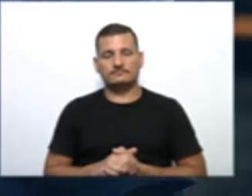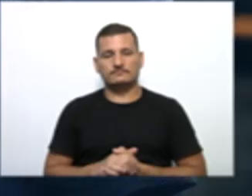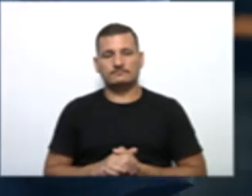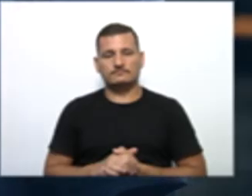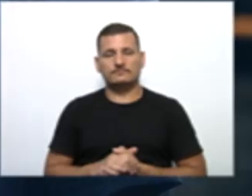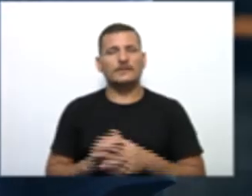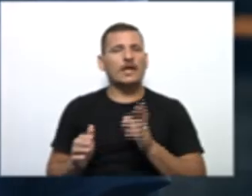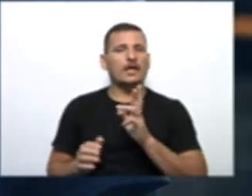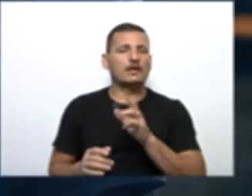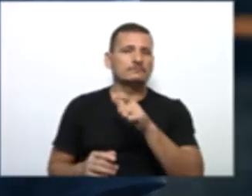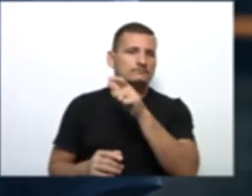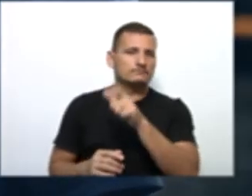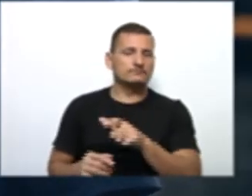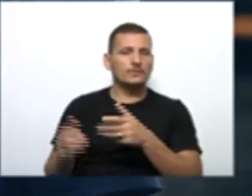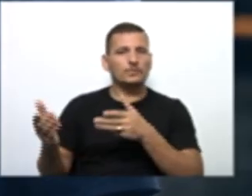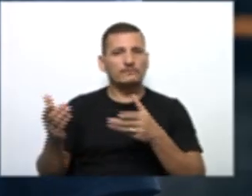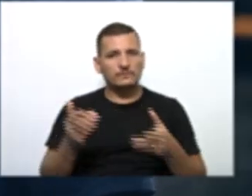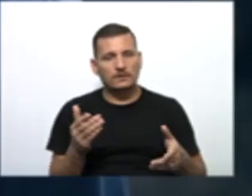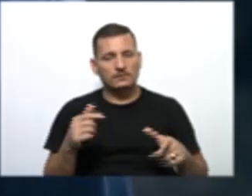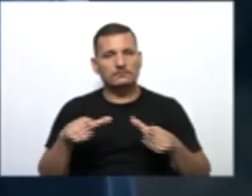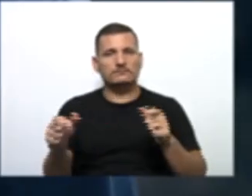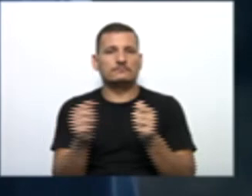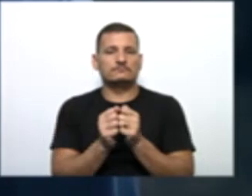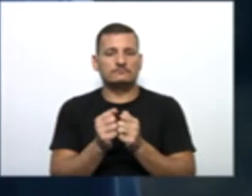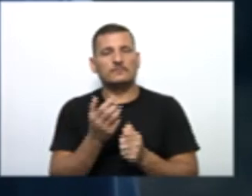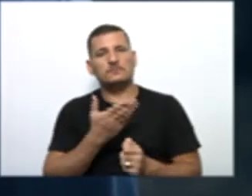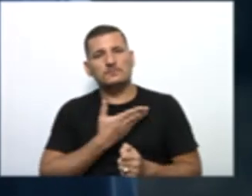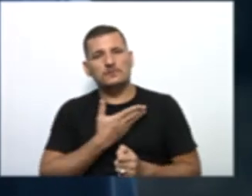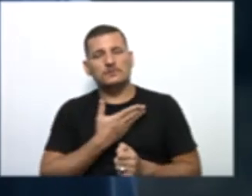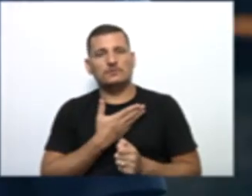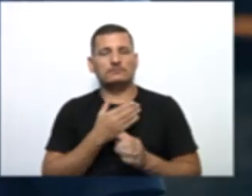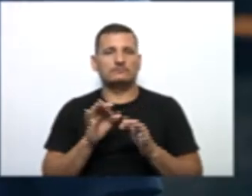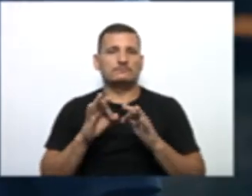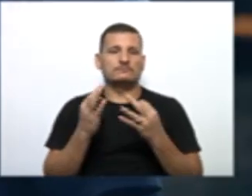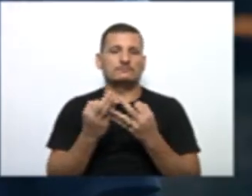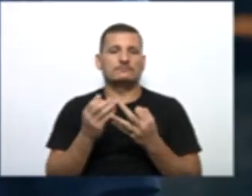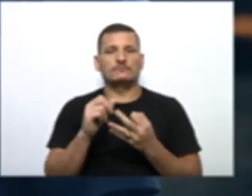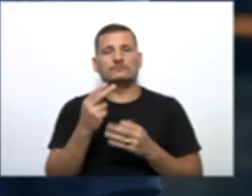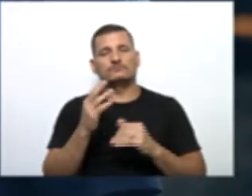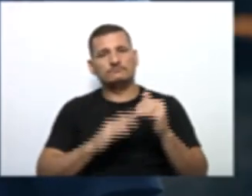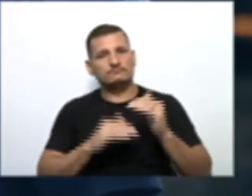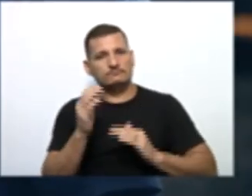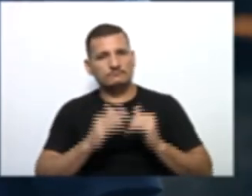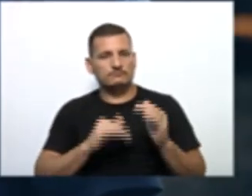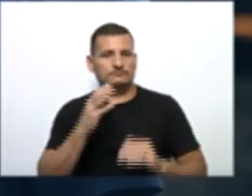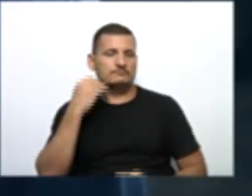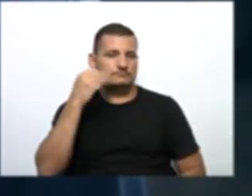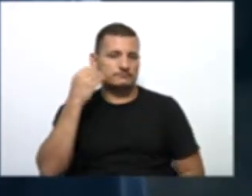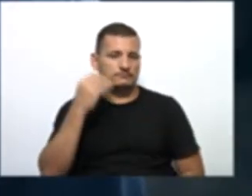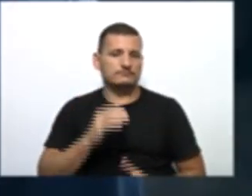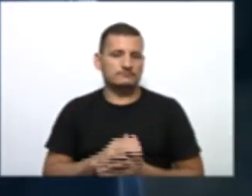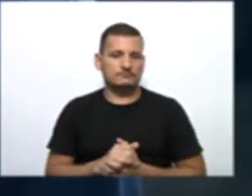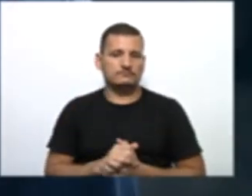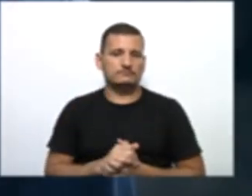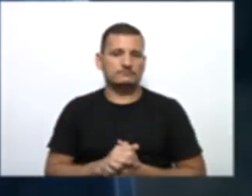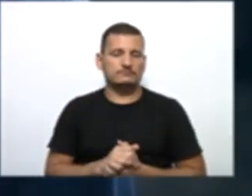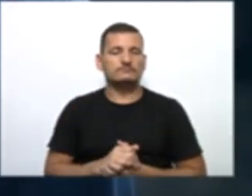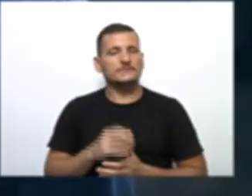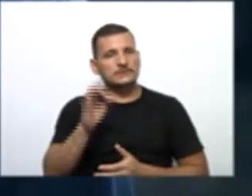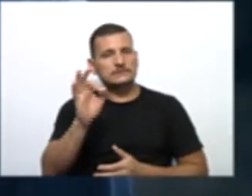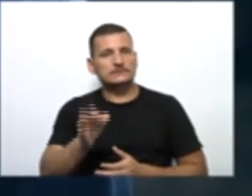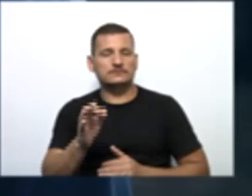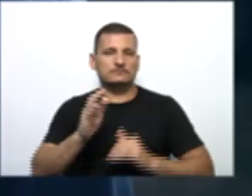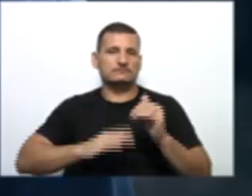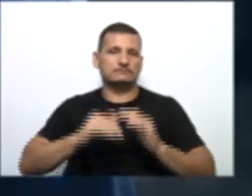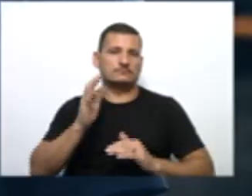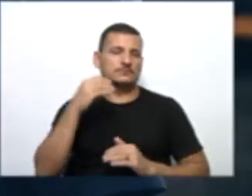Quem você convidaria para atuar nesse novo negócio? Um amigo, um familiar ou um profissional já experiente na área? Com certeza um profissional